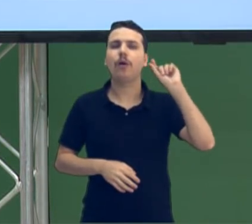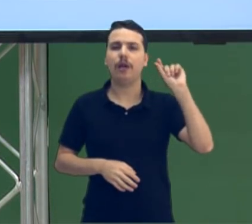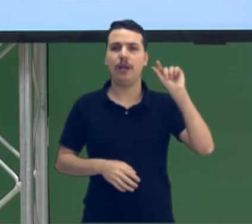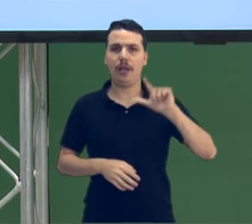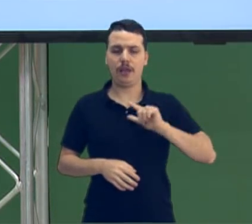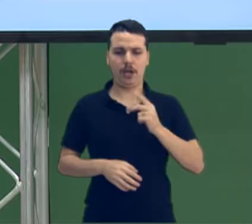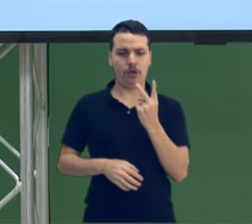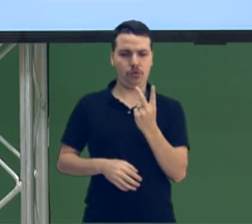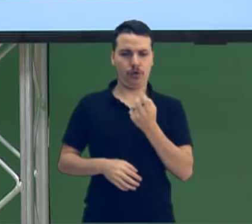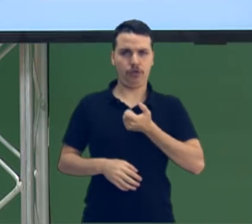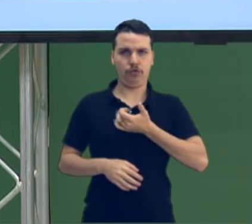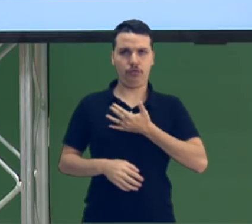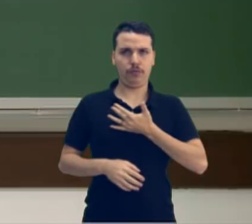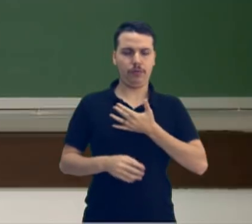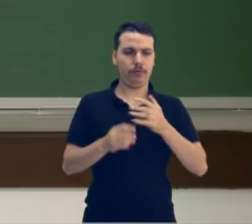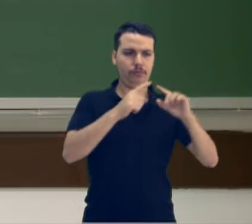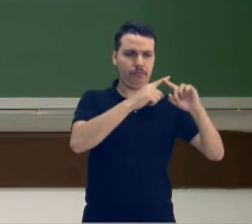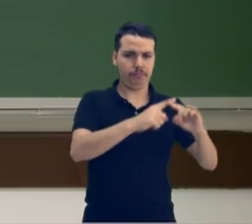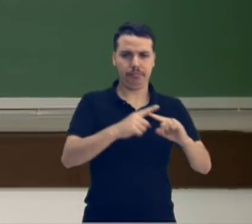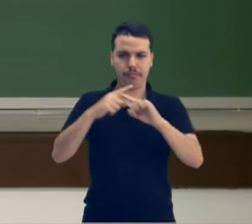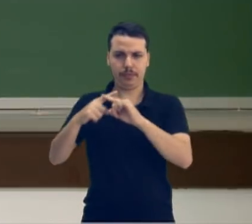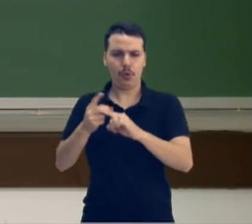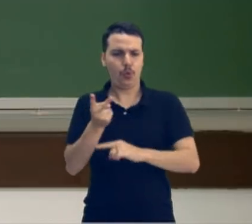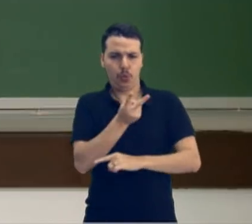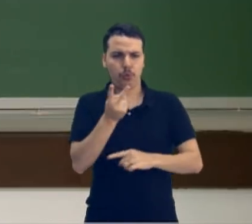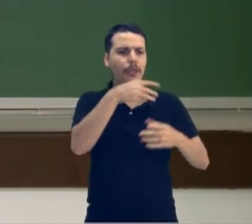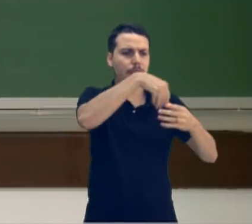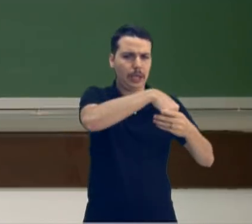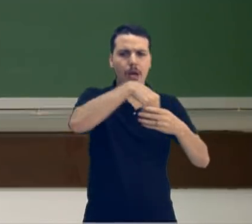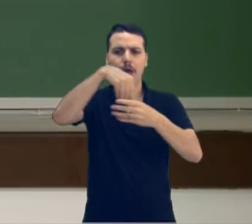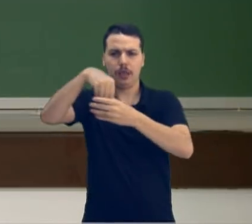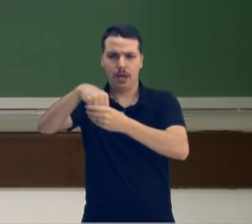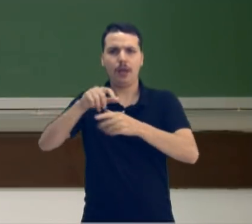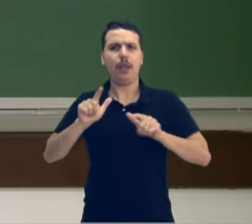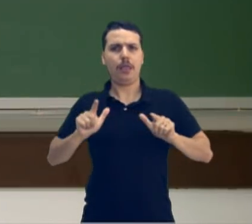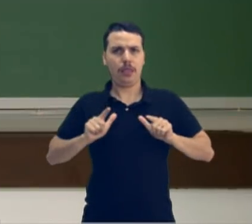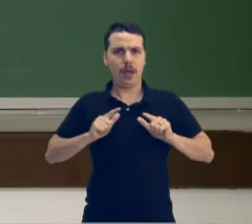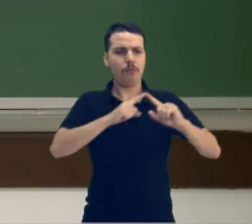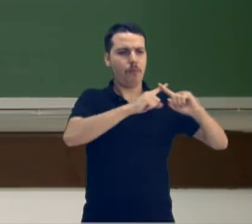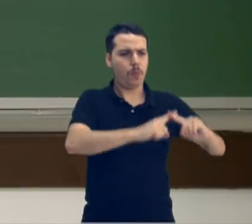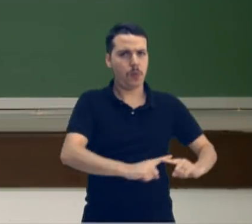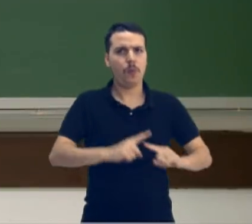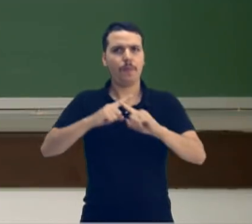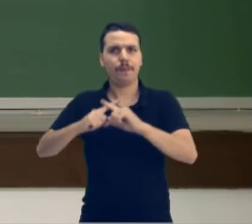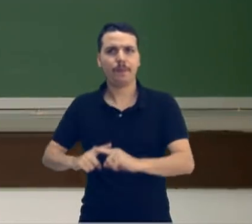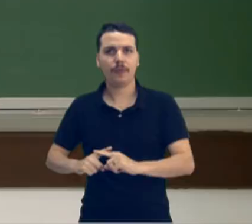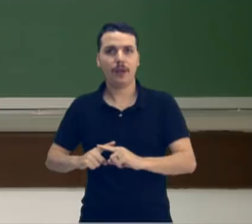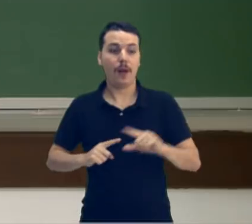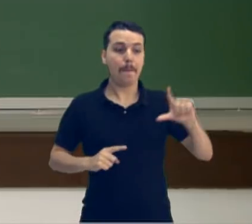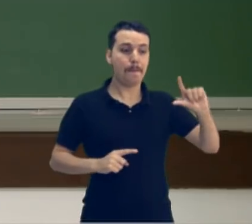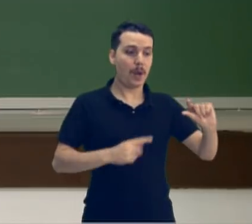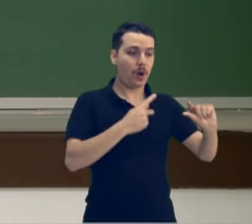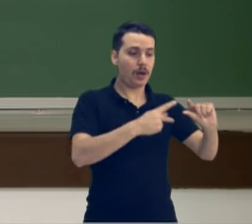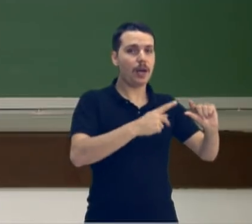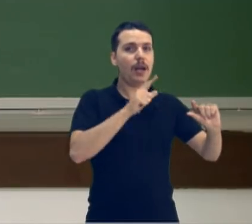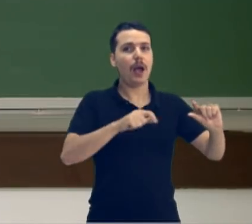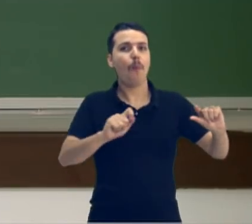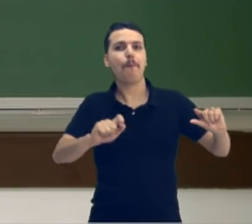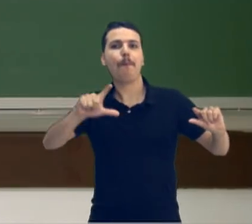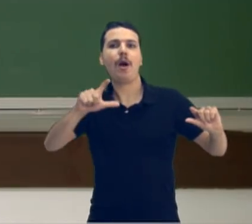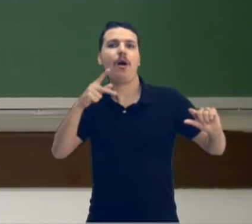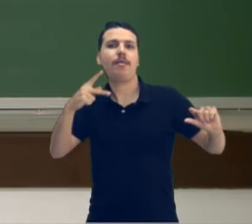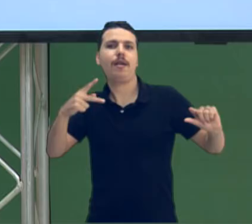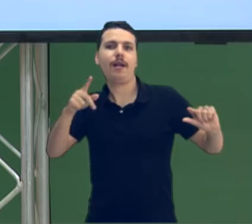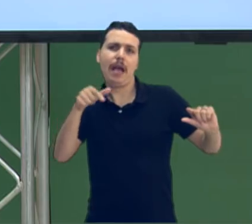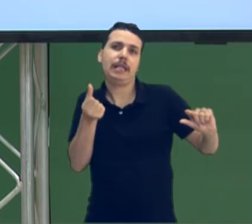dois números que são múltiplos entre si, o menor múltiplo entre eles vai ser o maior deles, que é o 60.